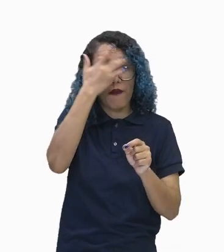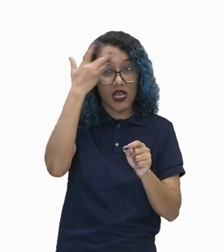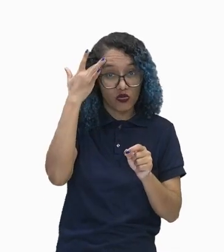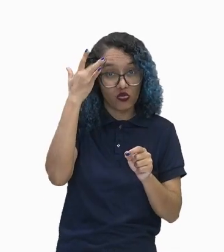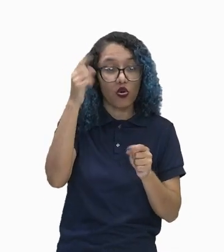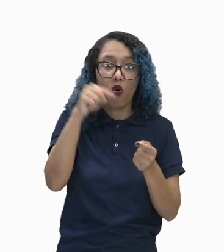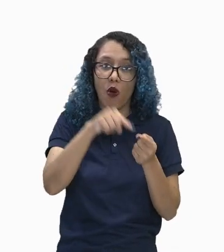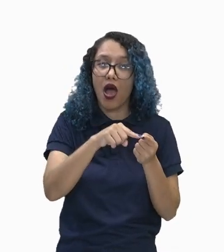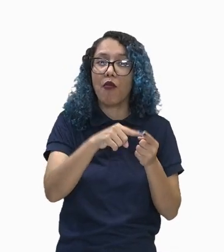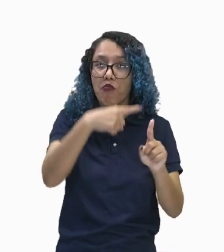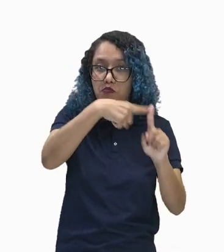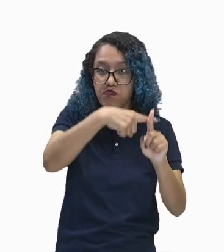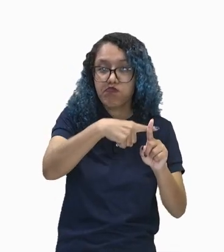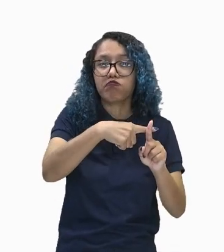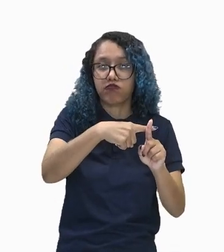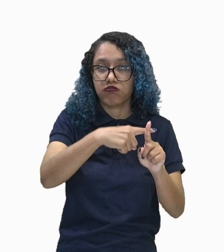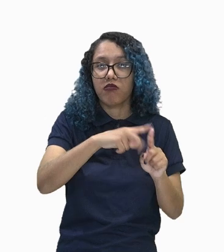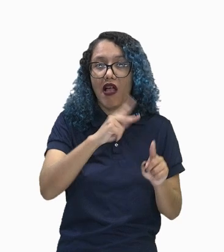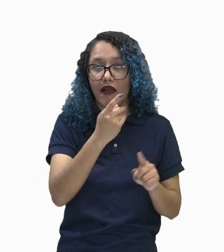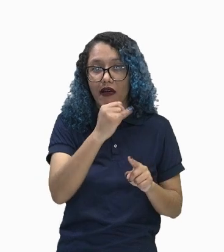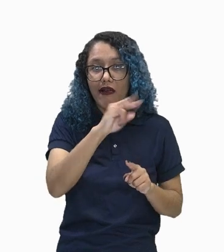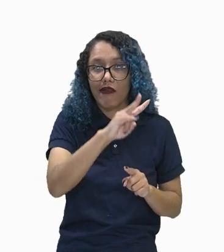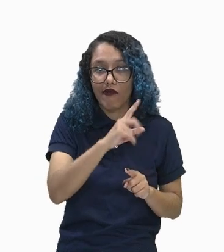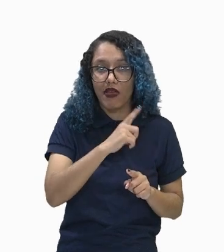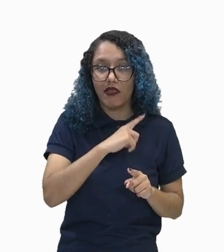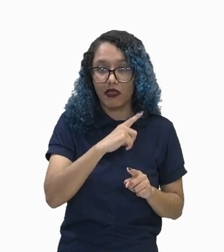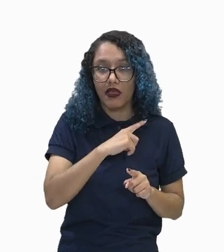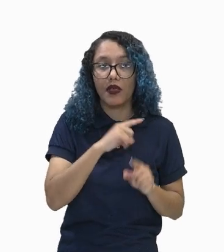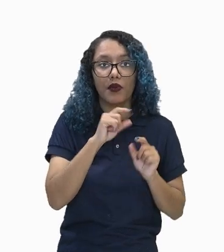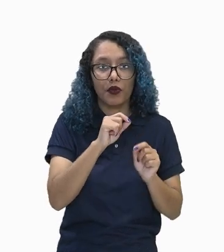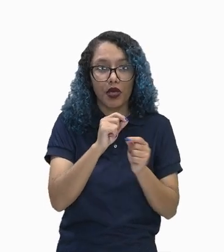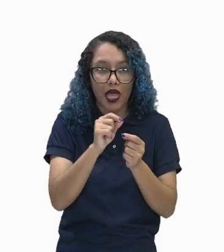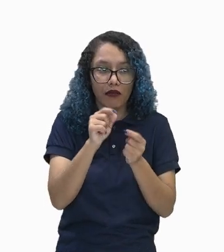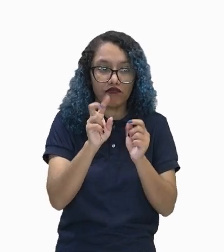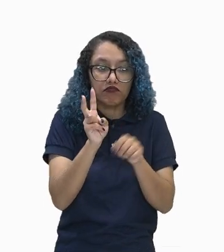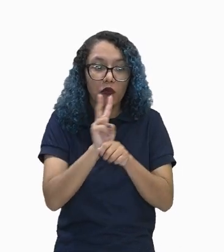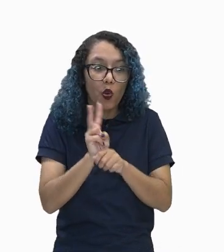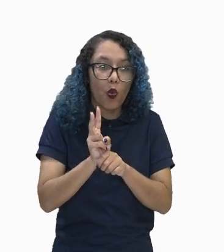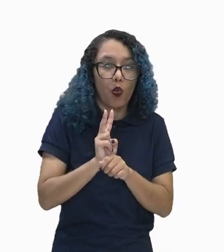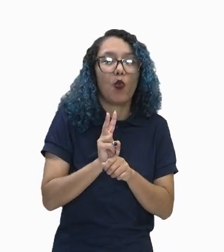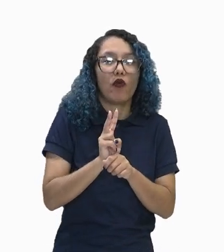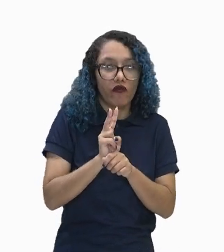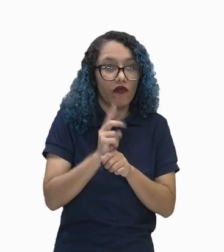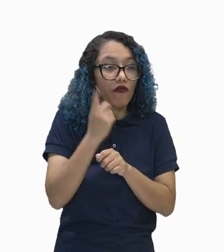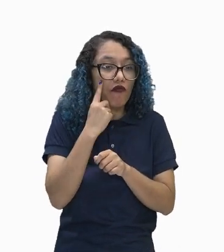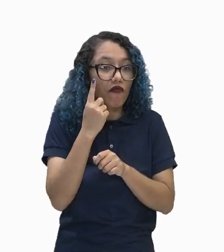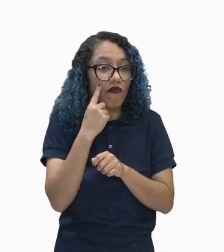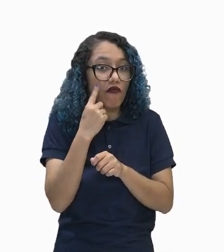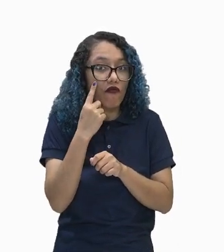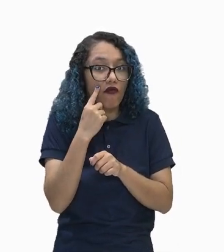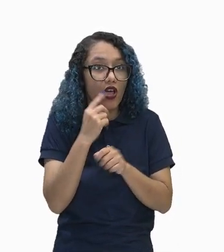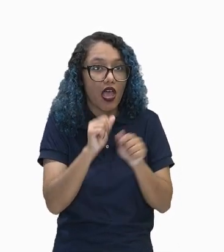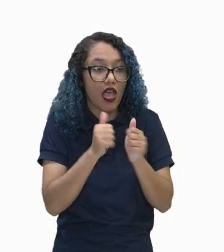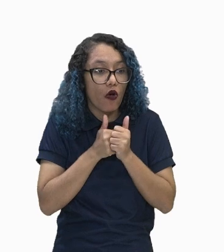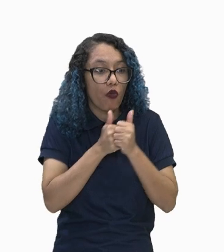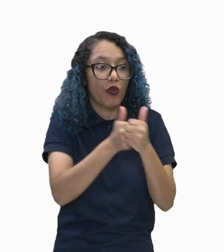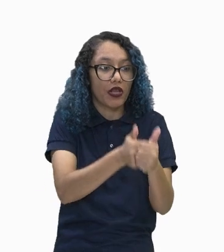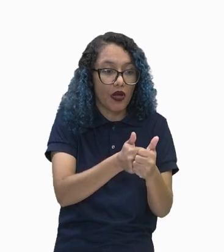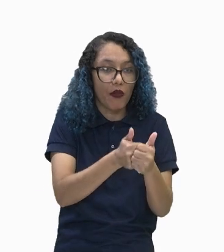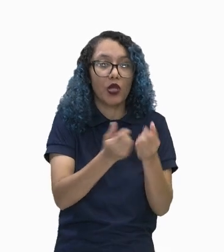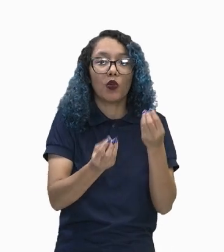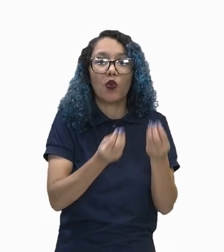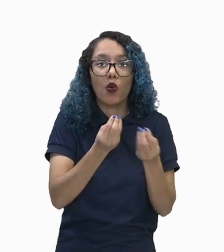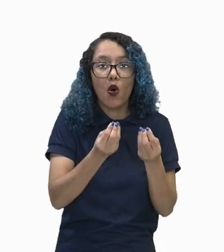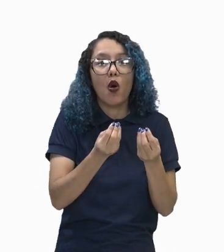testou alguém positivo, para fazer o quê? O monitoramento. Através do quê? Com estratégias